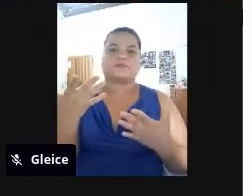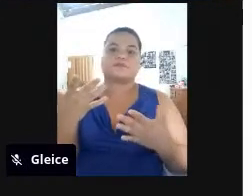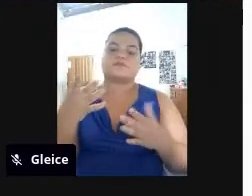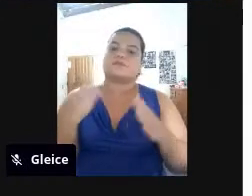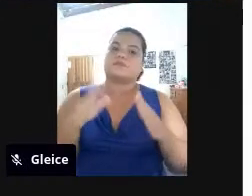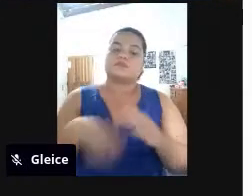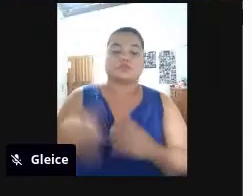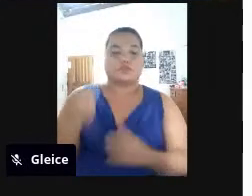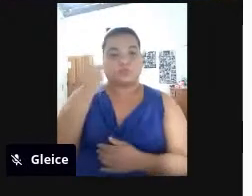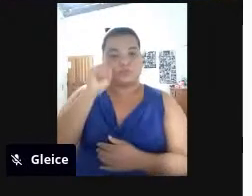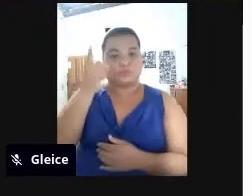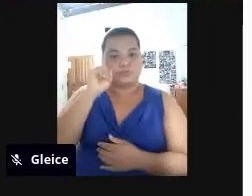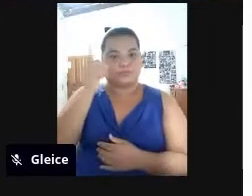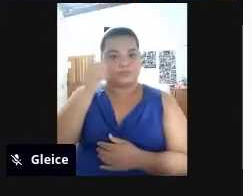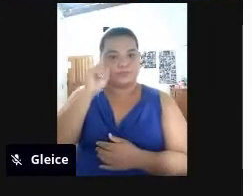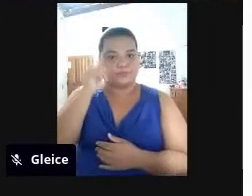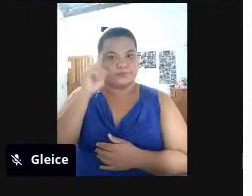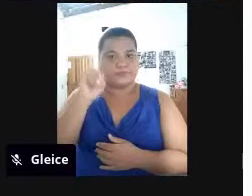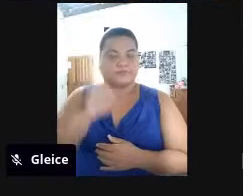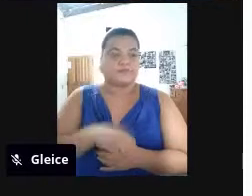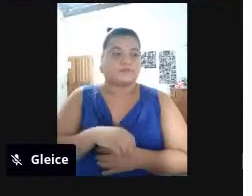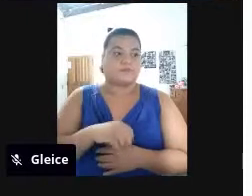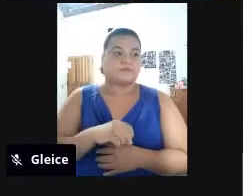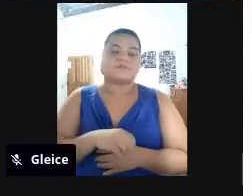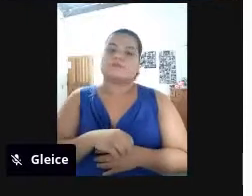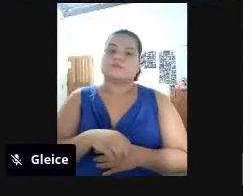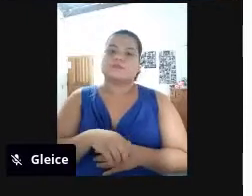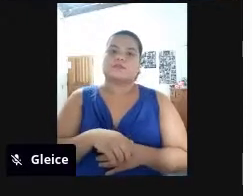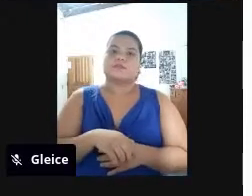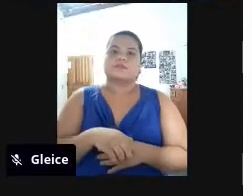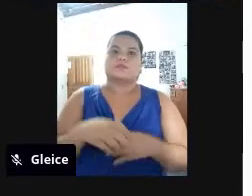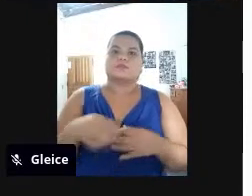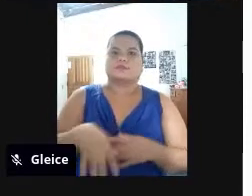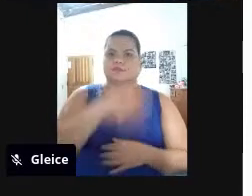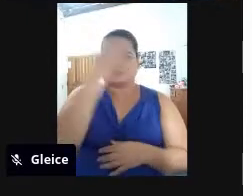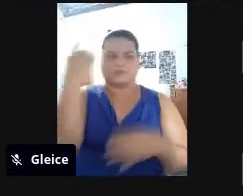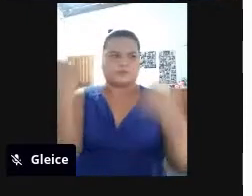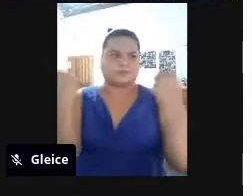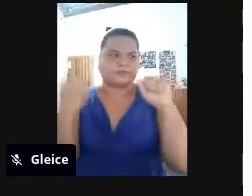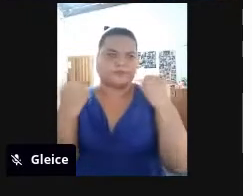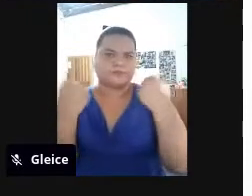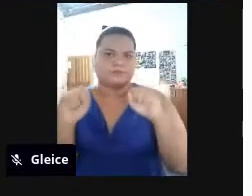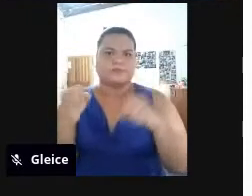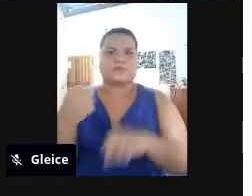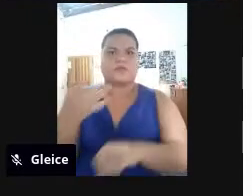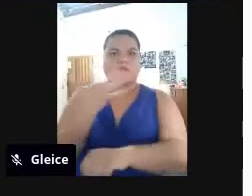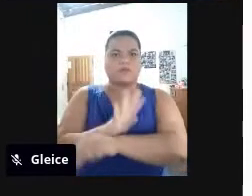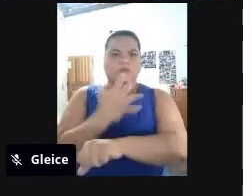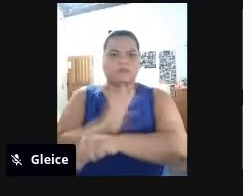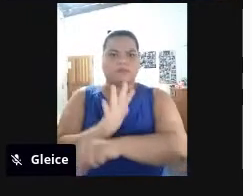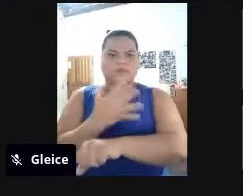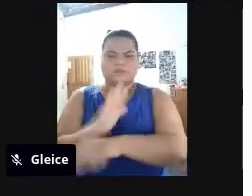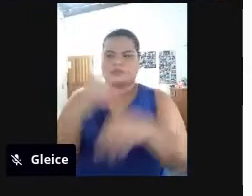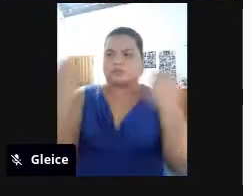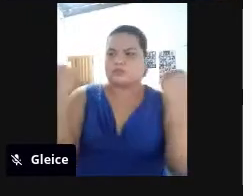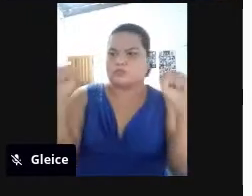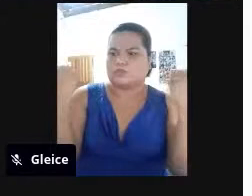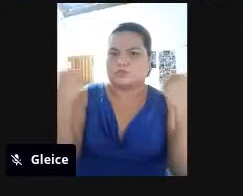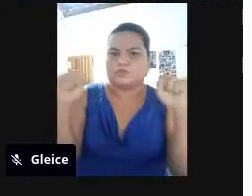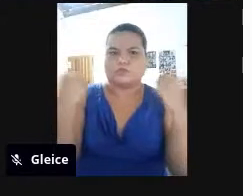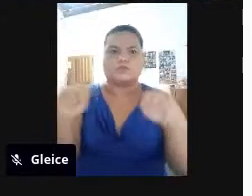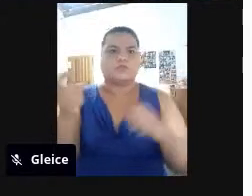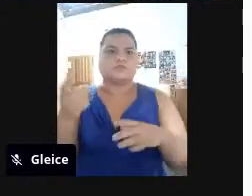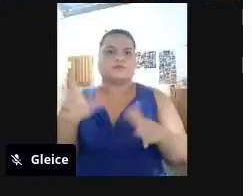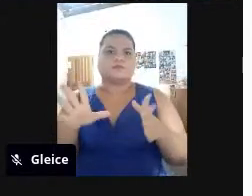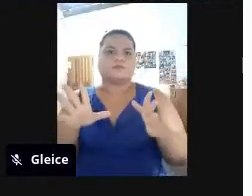dia. Já para os atletas, gente, por exemplo, que treinam em intensidade alta, como